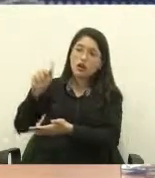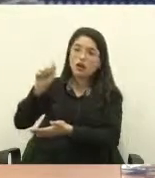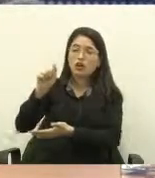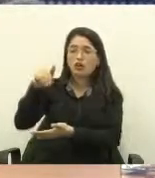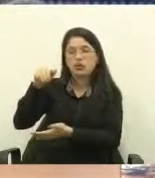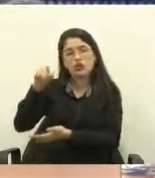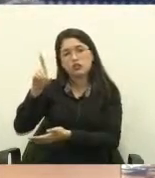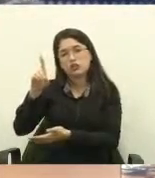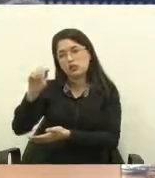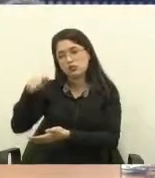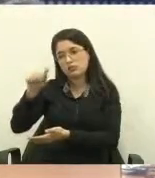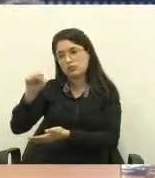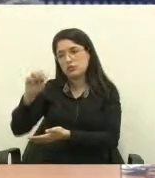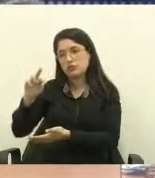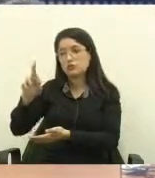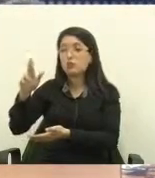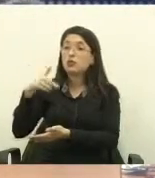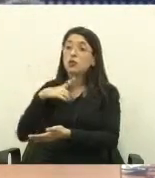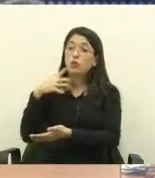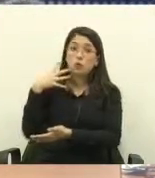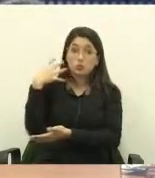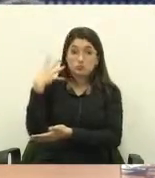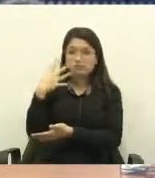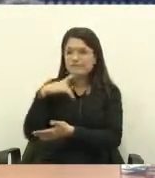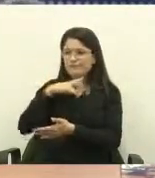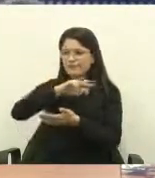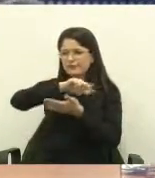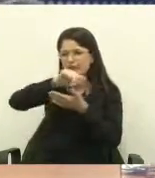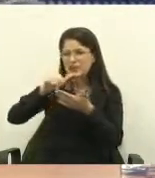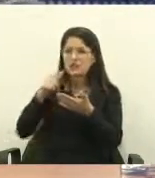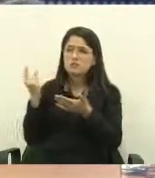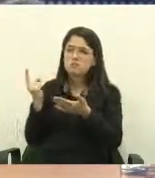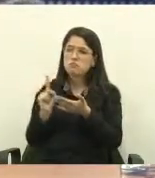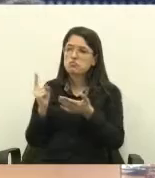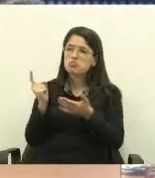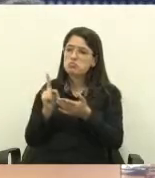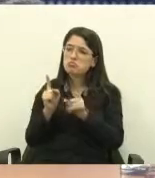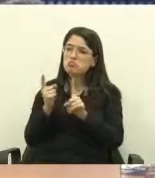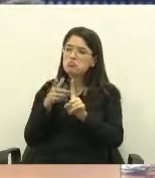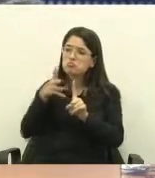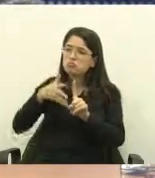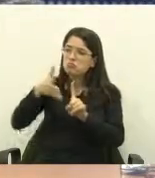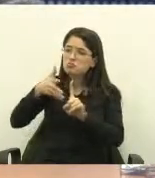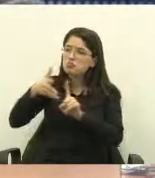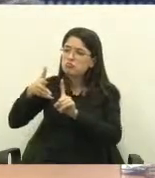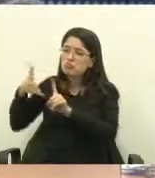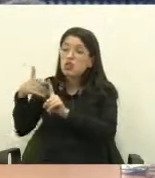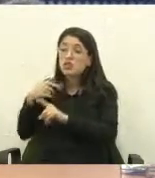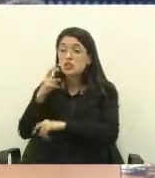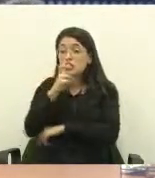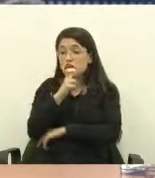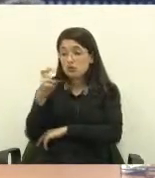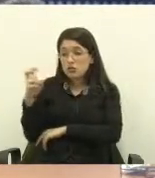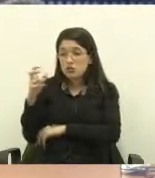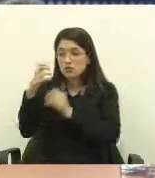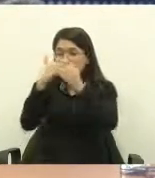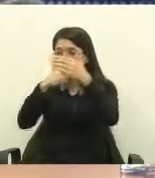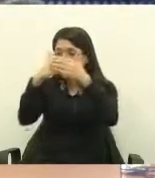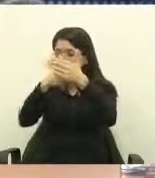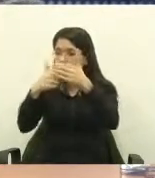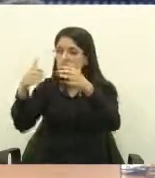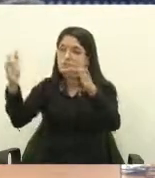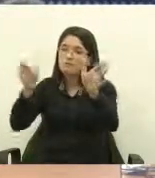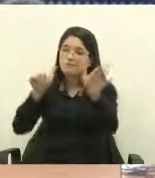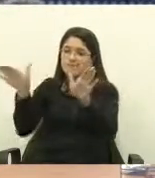ações, com palestrantes, com parceiros. Nós colocamos 55 empresas dentro do Adamastor, 18 instituições de